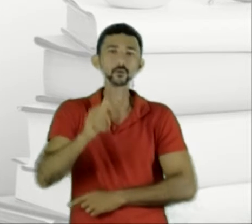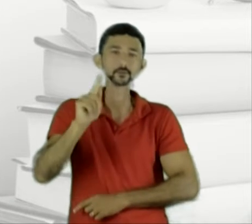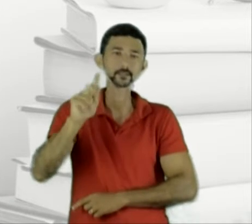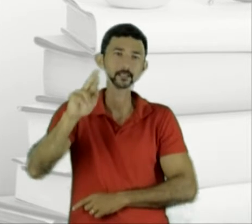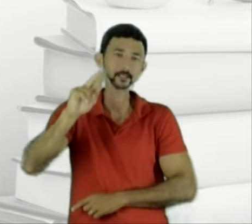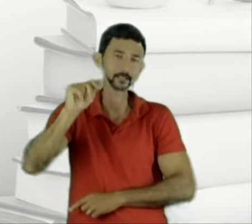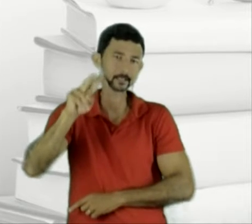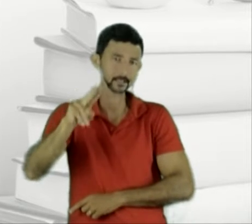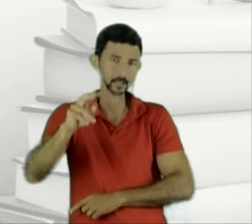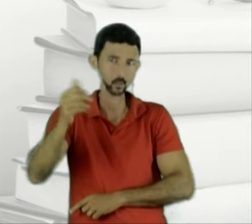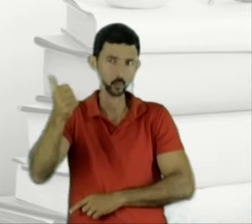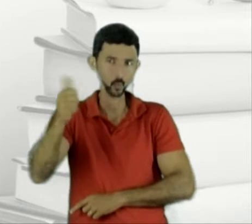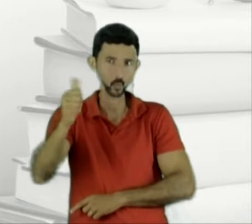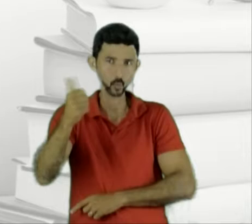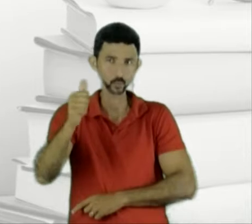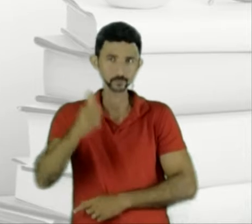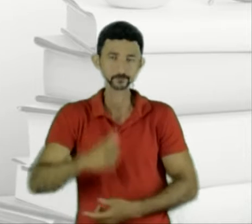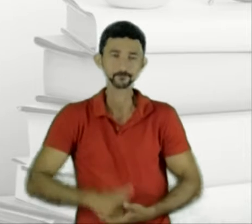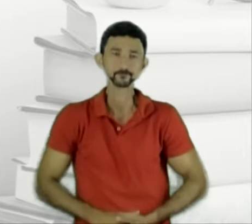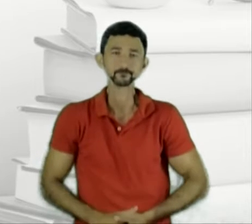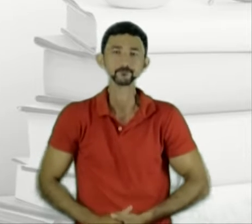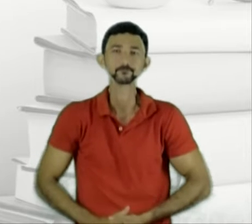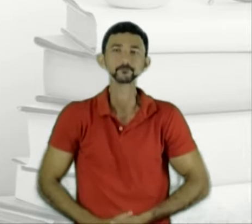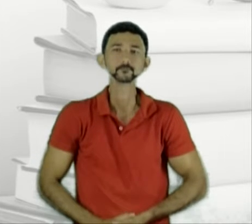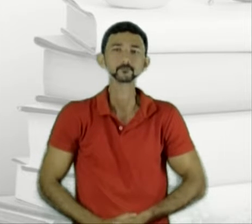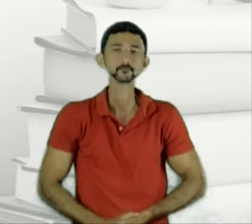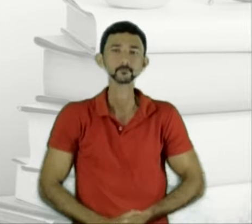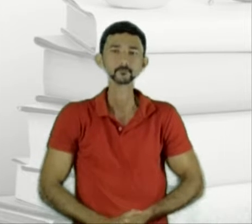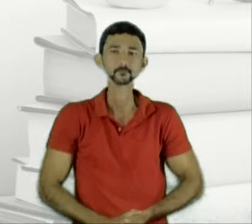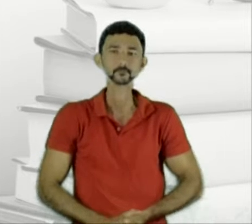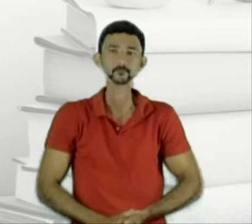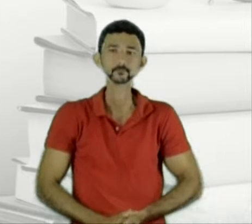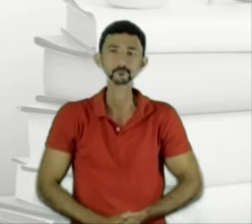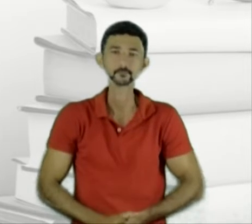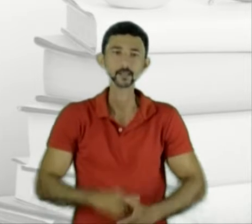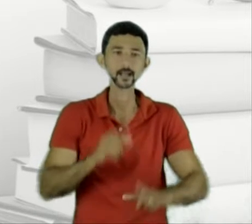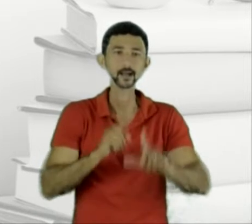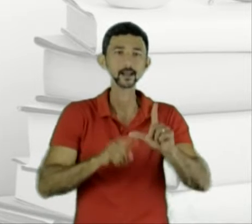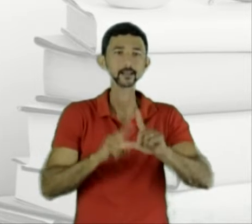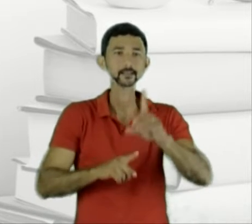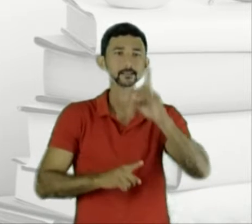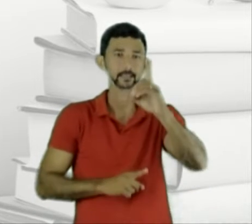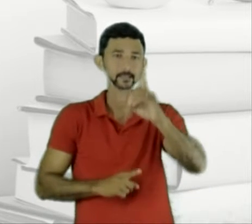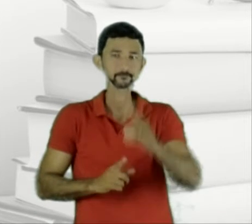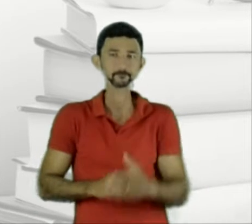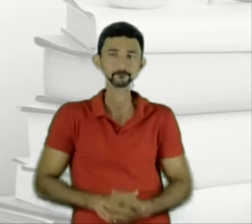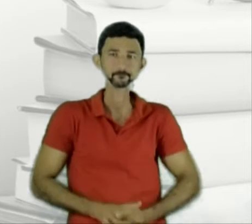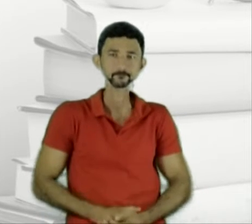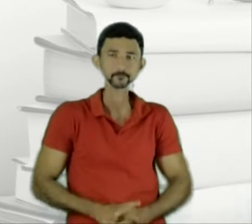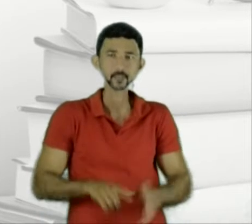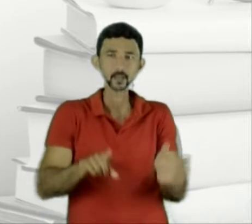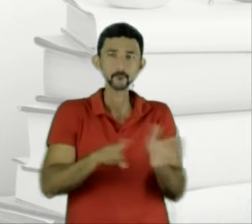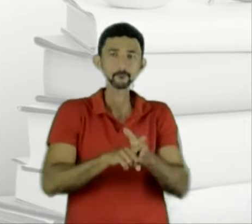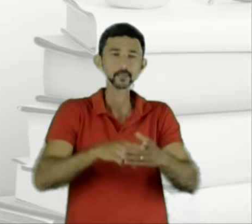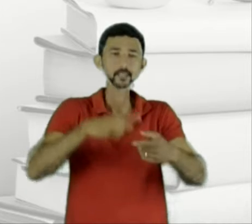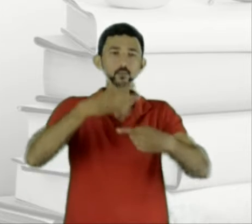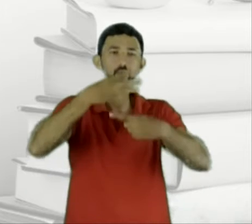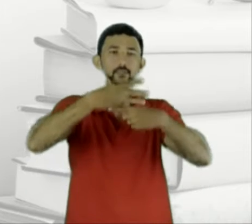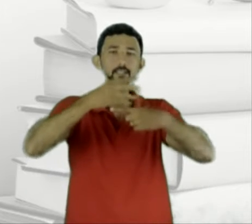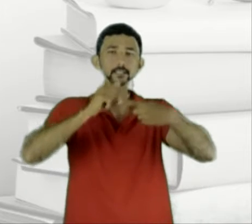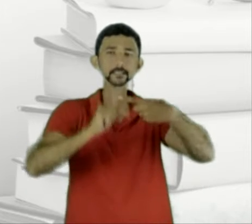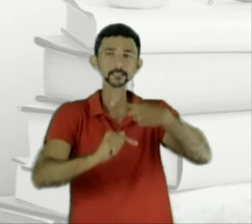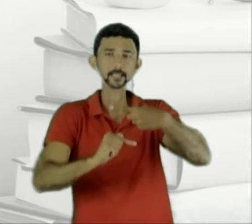que o grau desse monômio é 11. O monômio da letra D, menos 3 sétimos de m